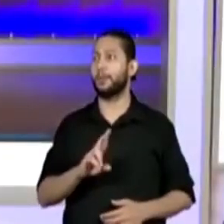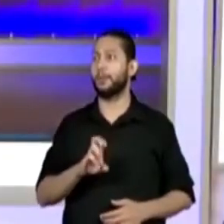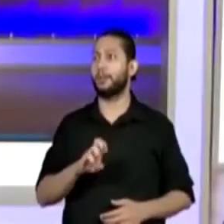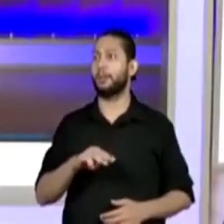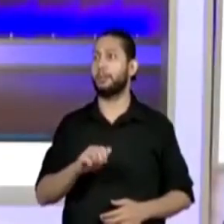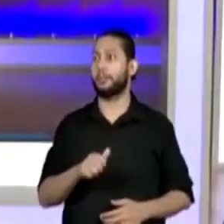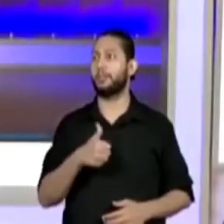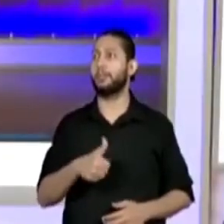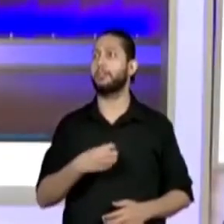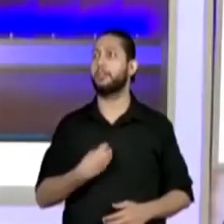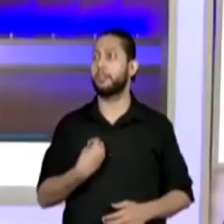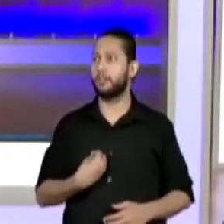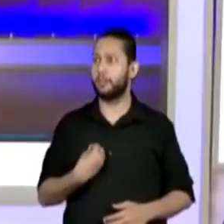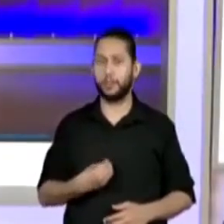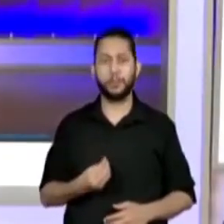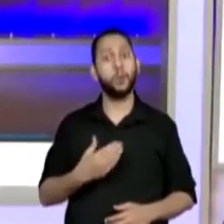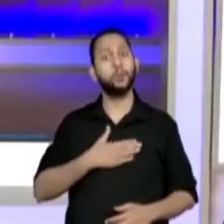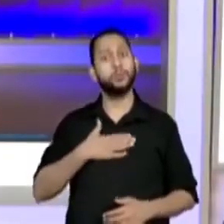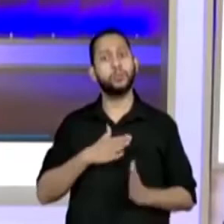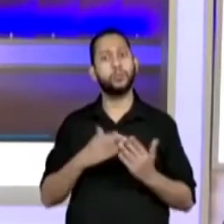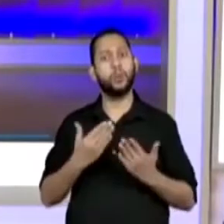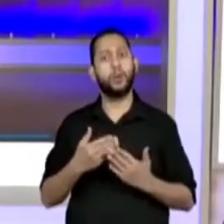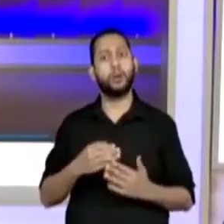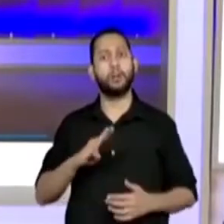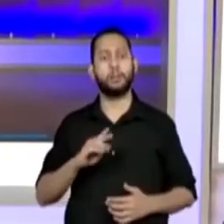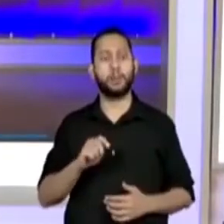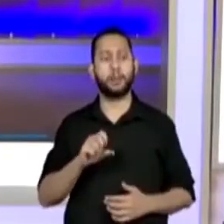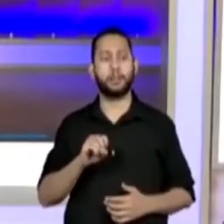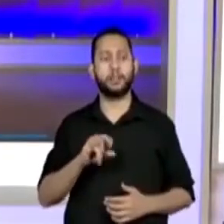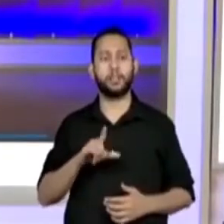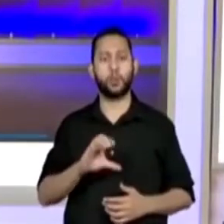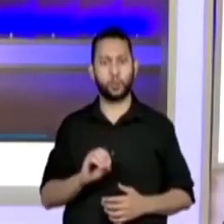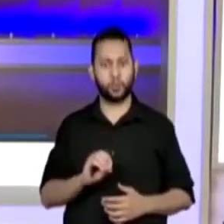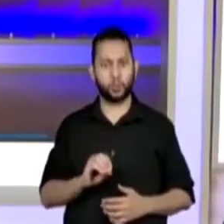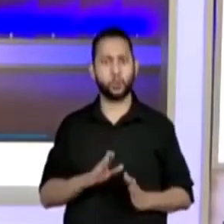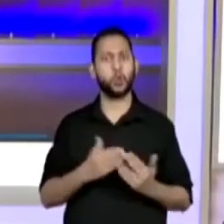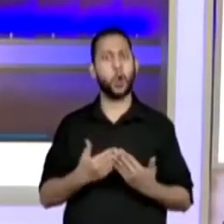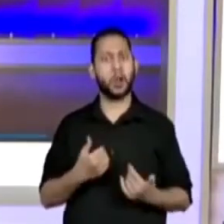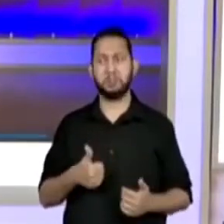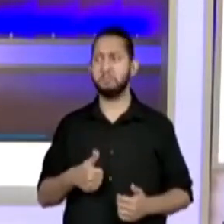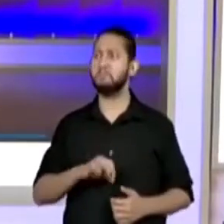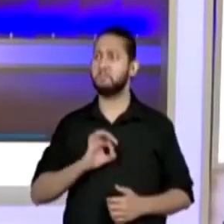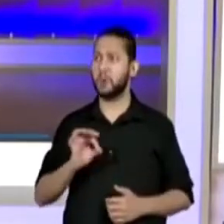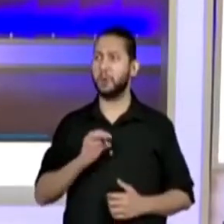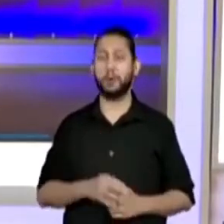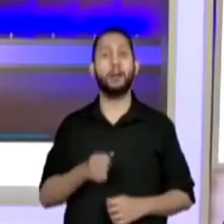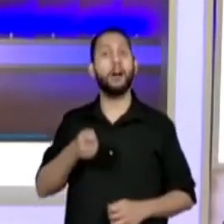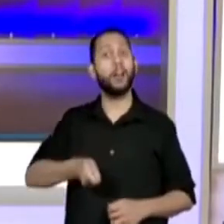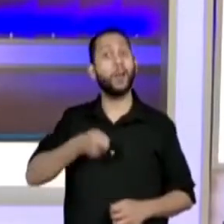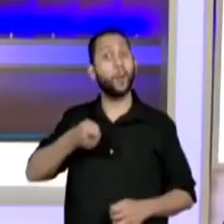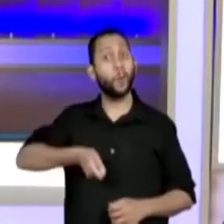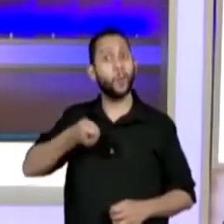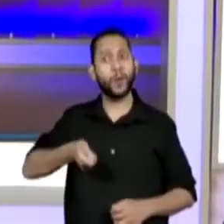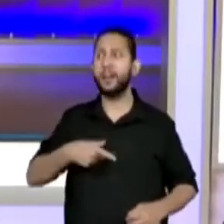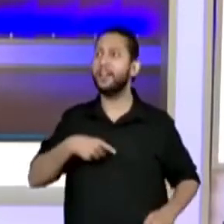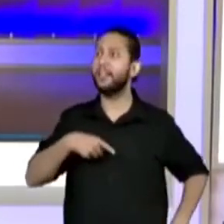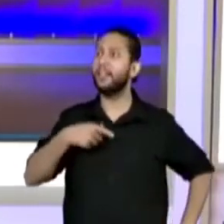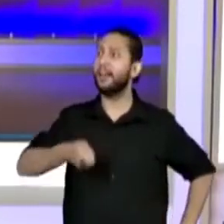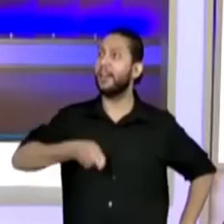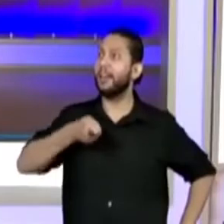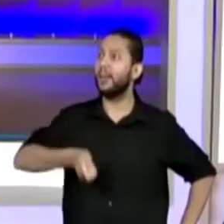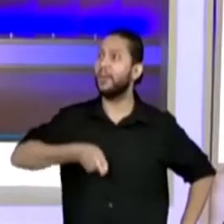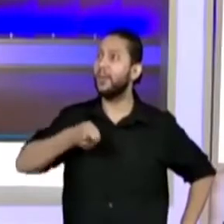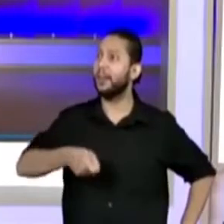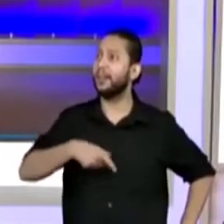Basílio bosniac Nossa gostei desse nome Basílio bosniac sonoro apesar de Araraquara aí tem tem Araraquara